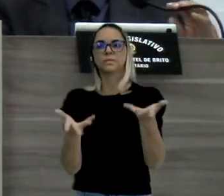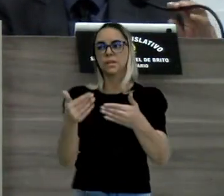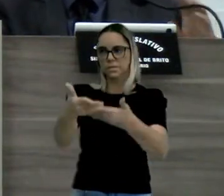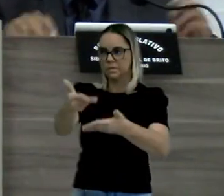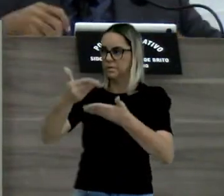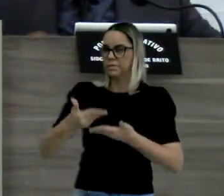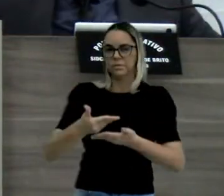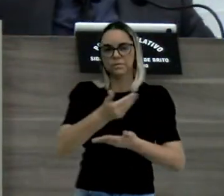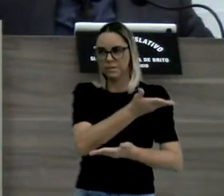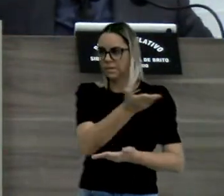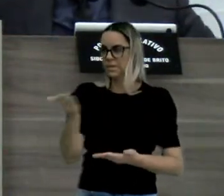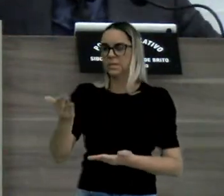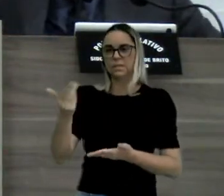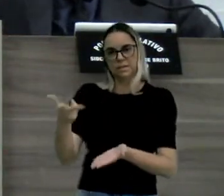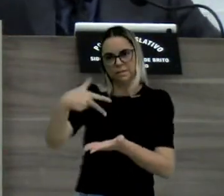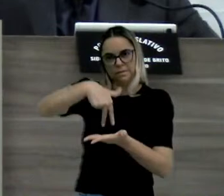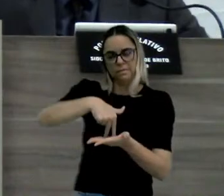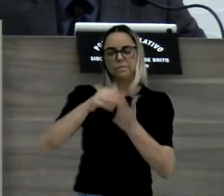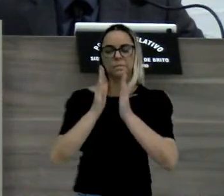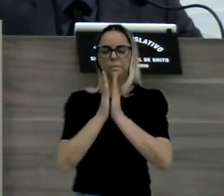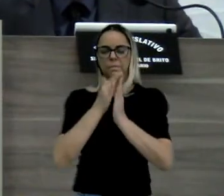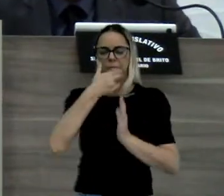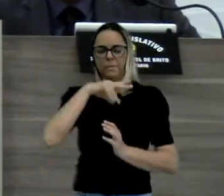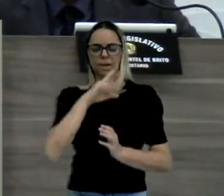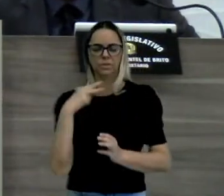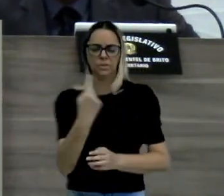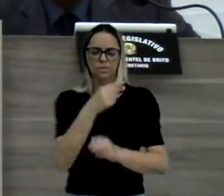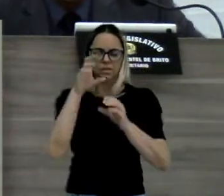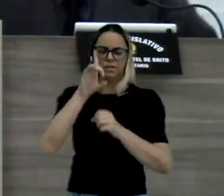senhores vereadores para ficarmos de pé para oração do Pai